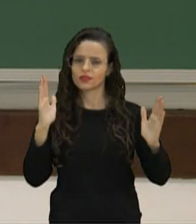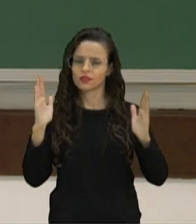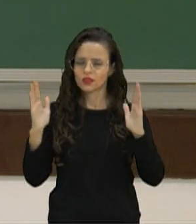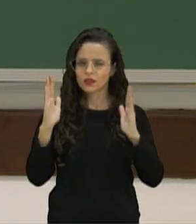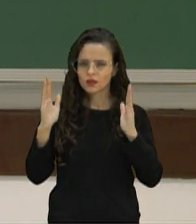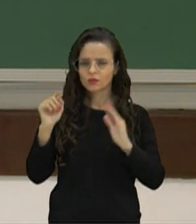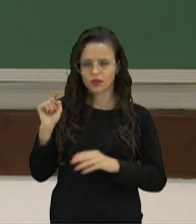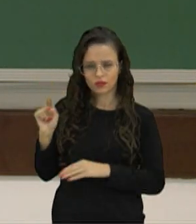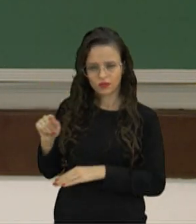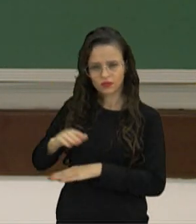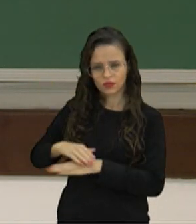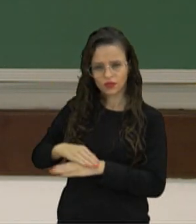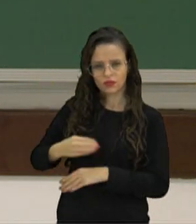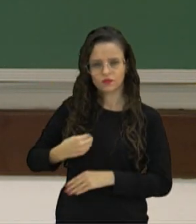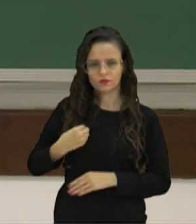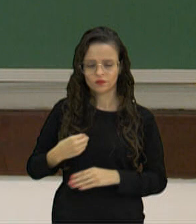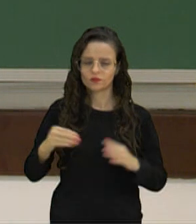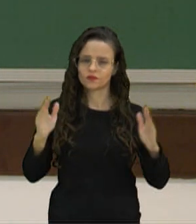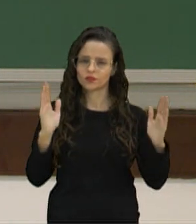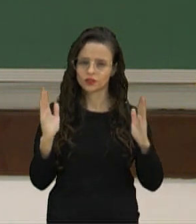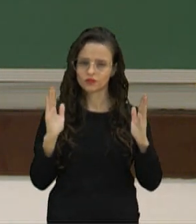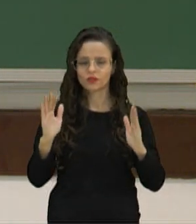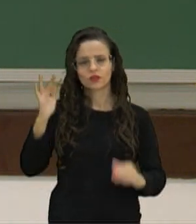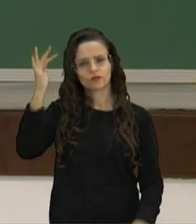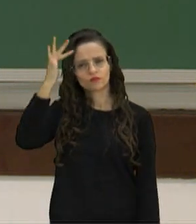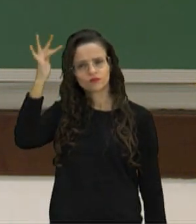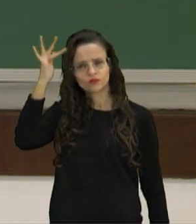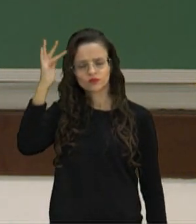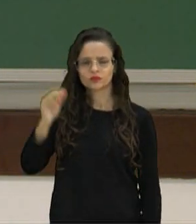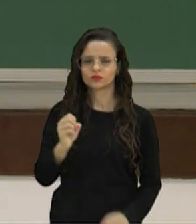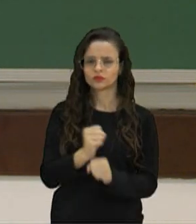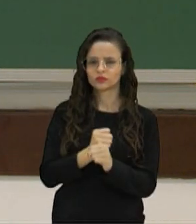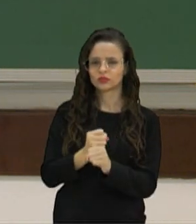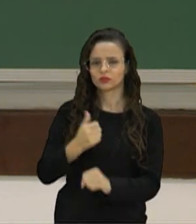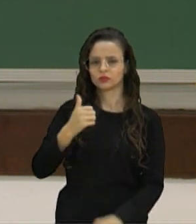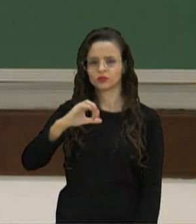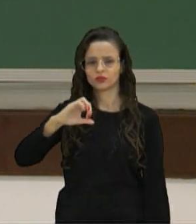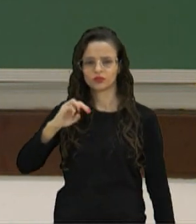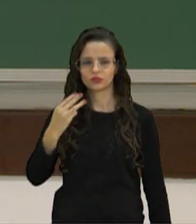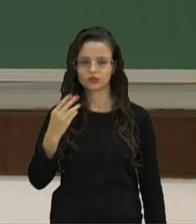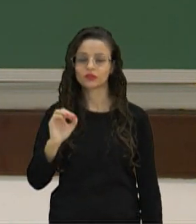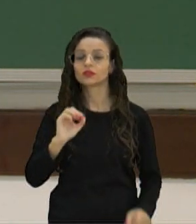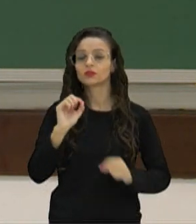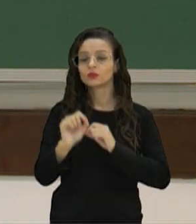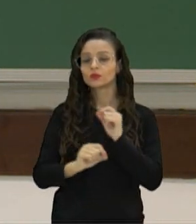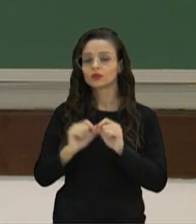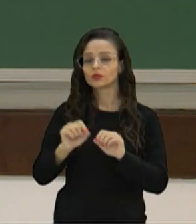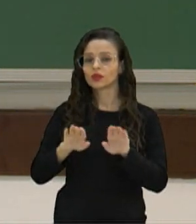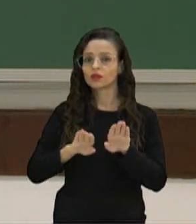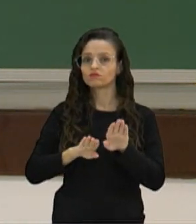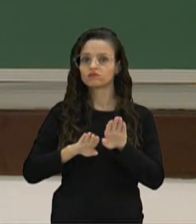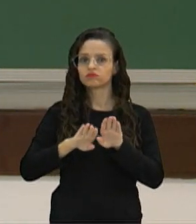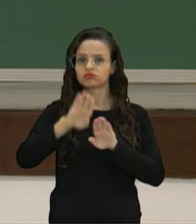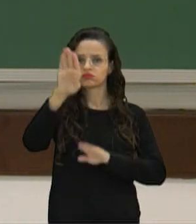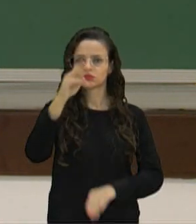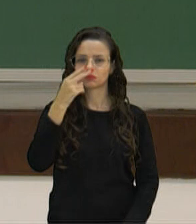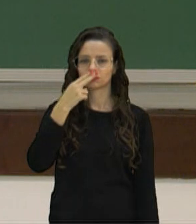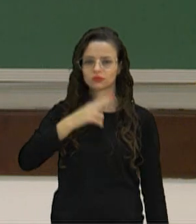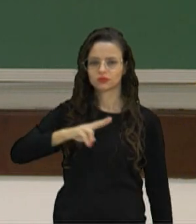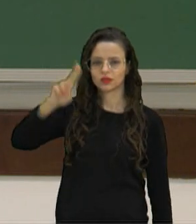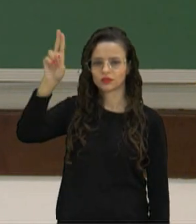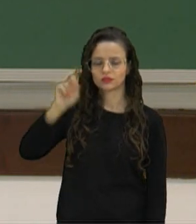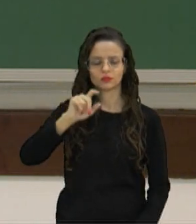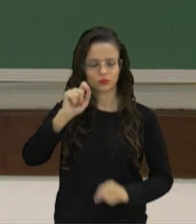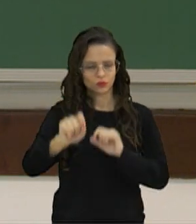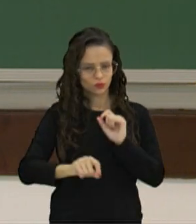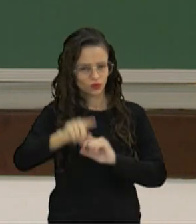o Benjamin viveu, né, que ele filosofou, década de 30, ali, o que acontece? A ascensão do nazismo. O nazismo, que